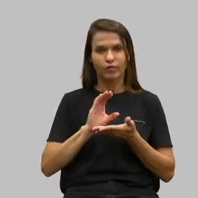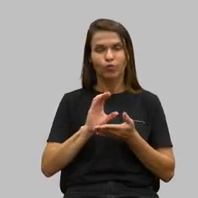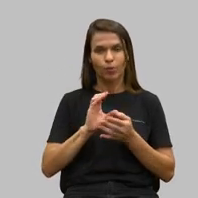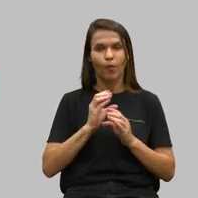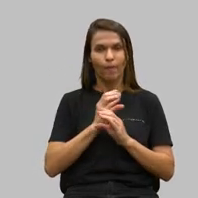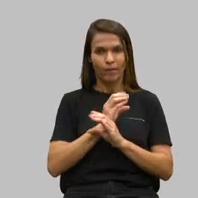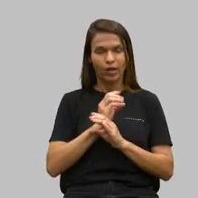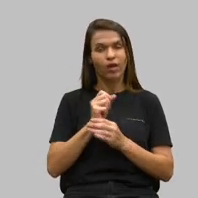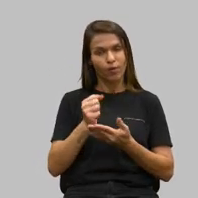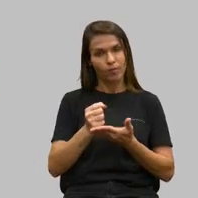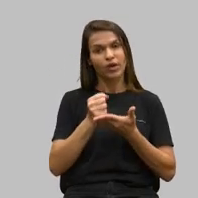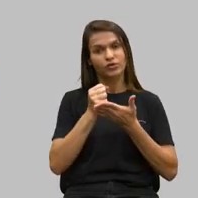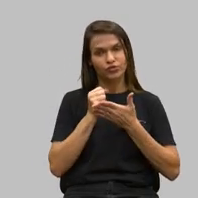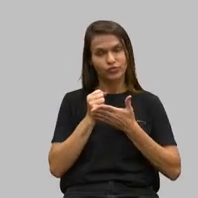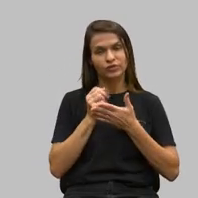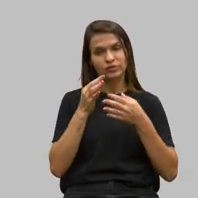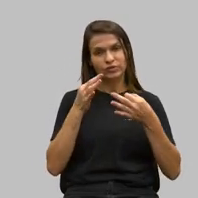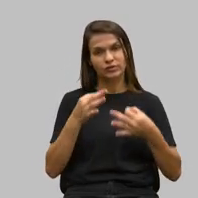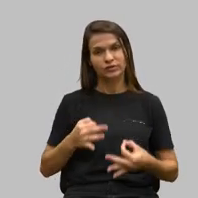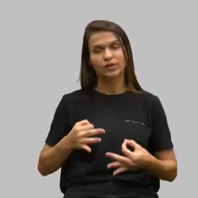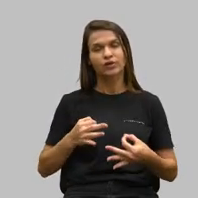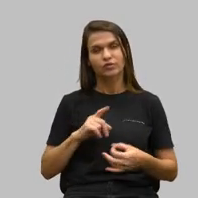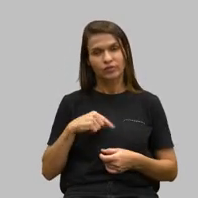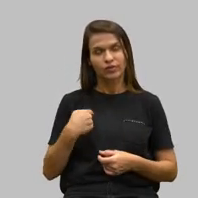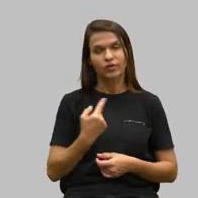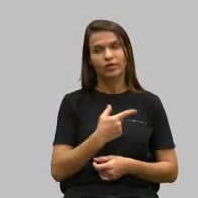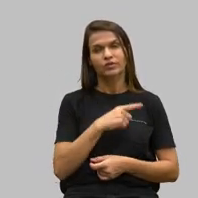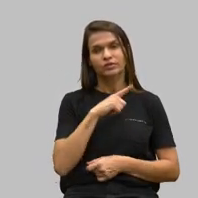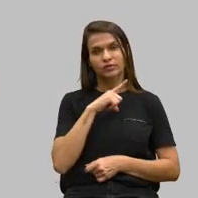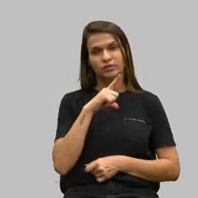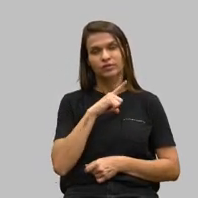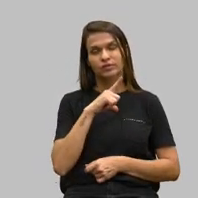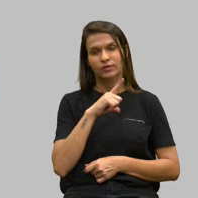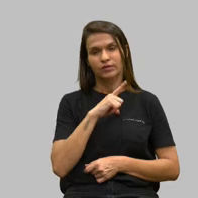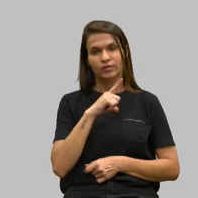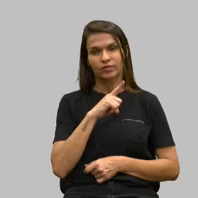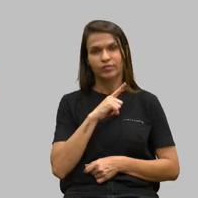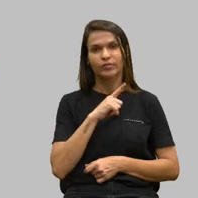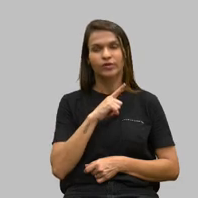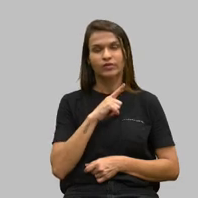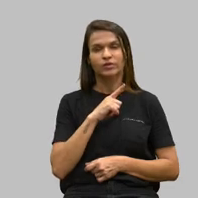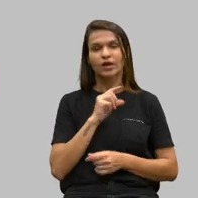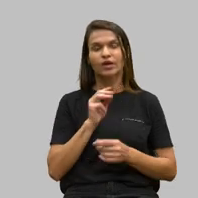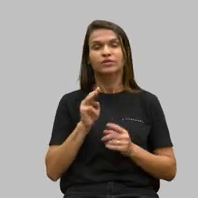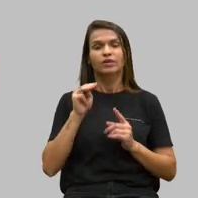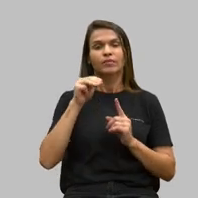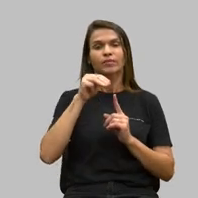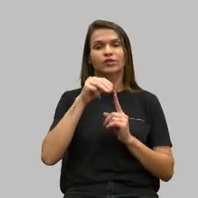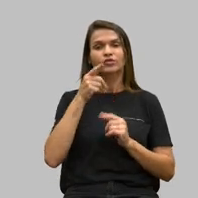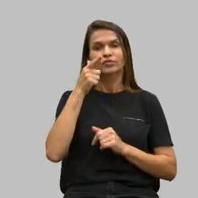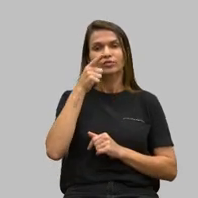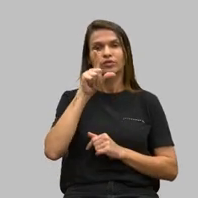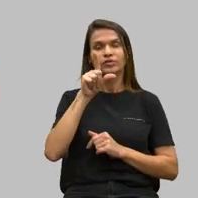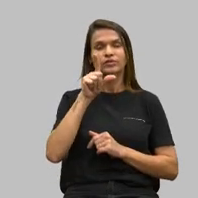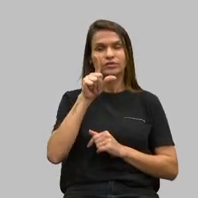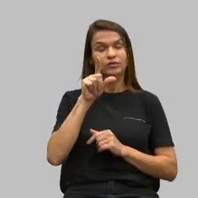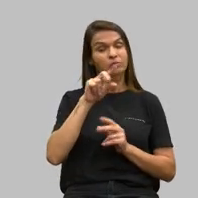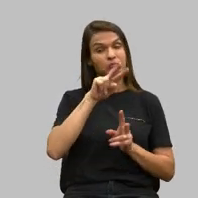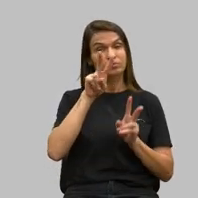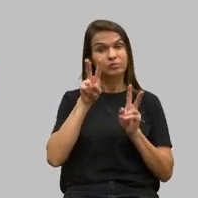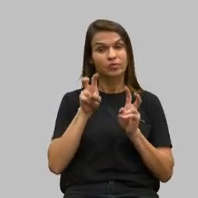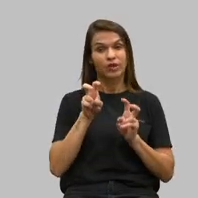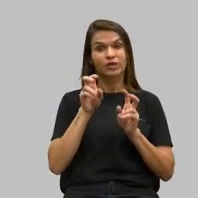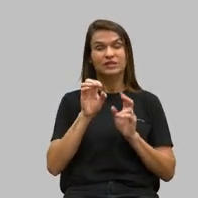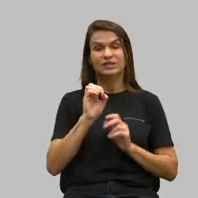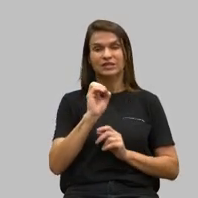e certamente a gente tem aí essa meta de conseguir, entre aspas, zerar